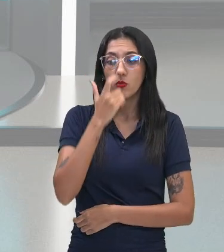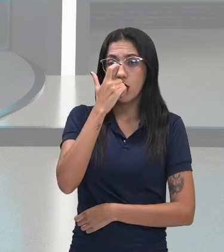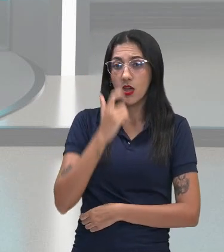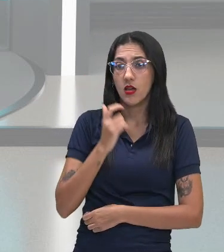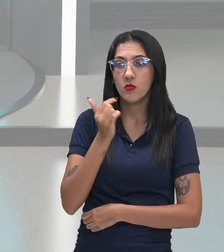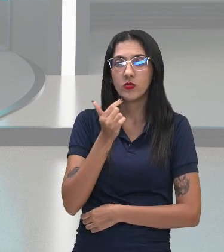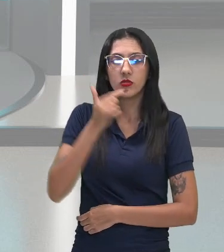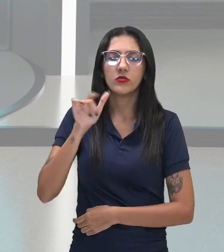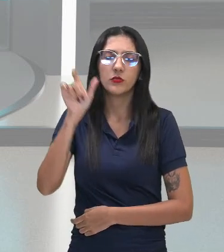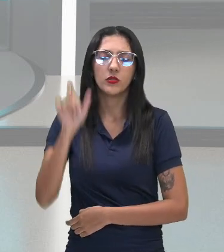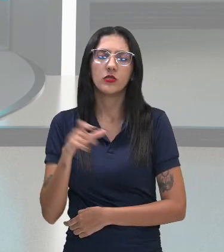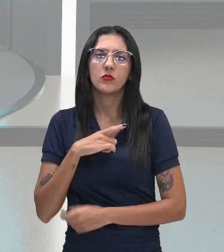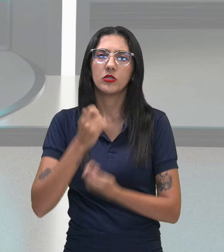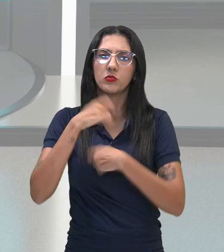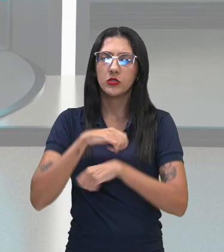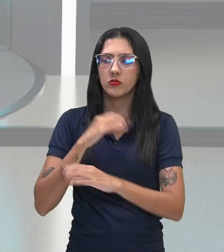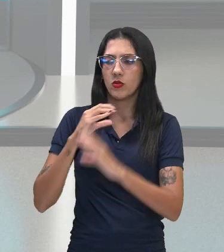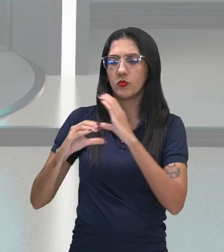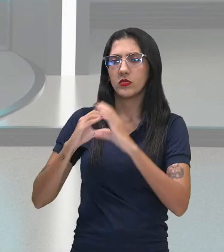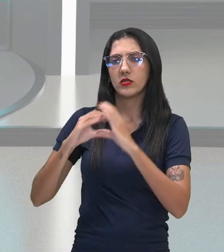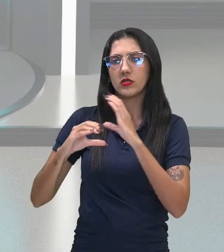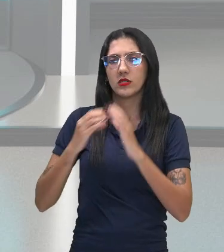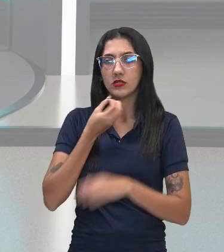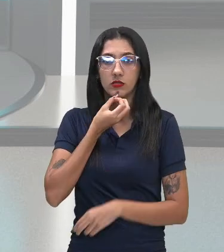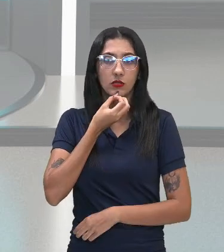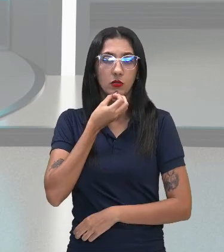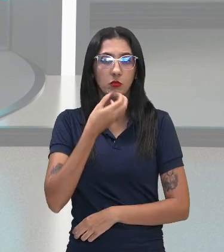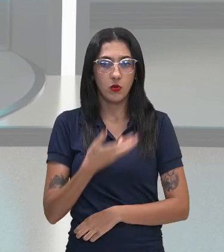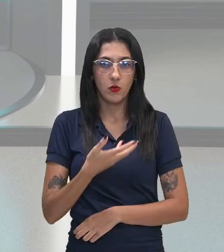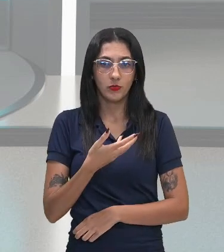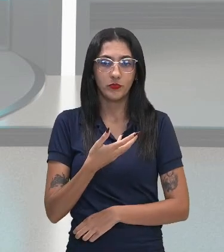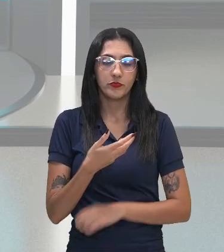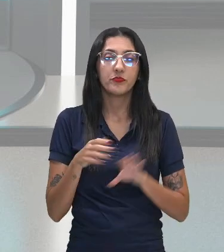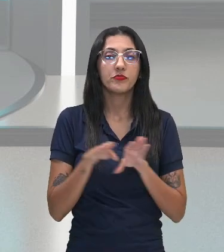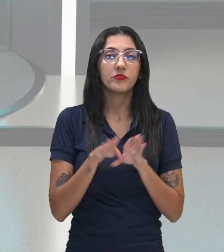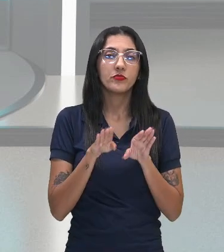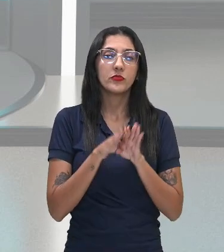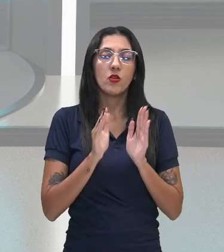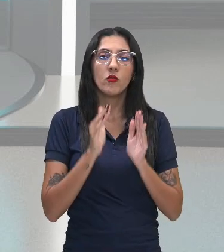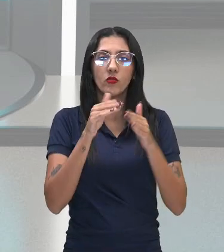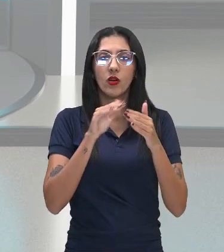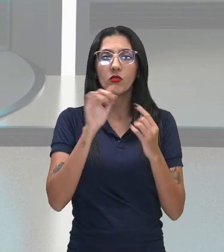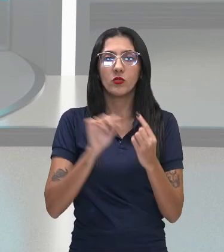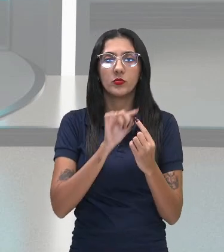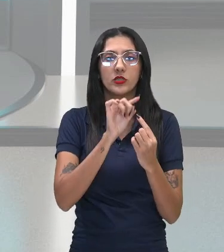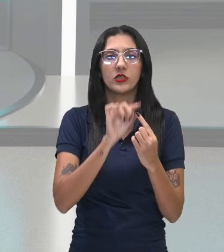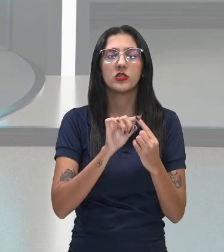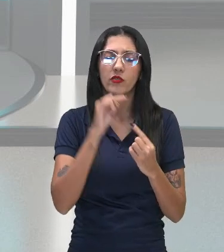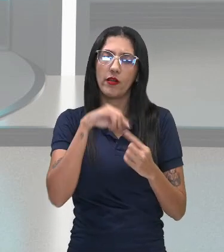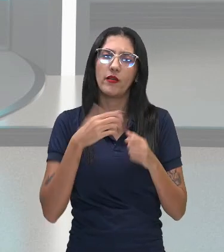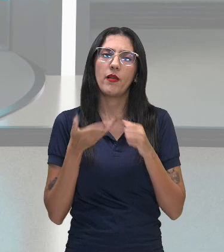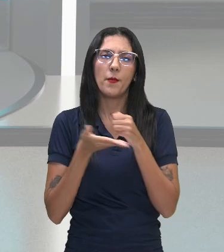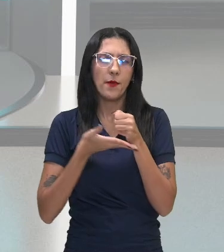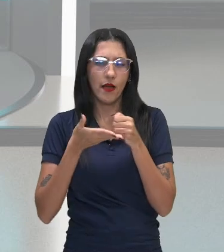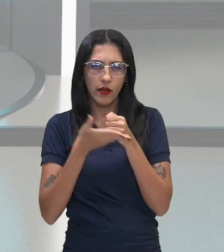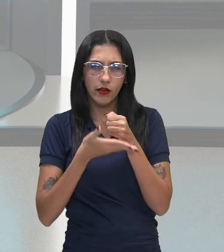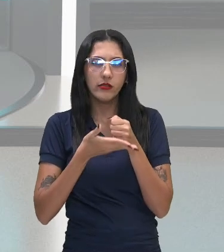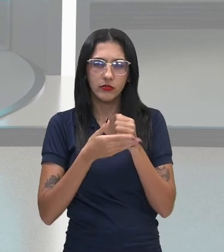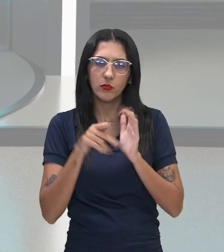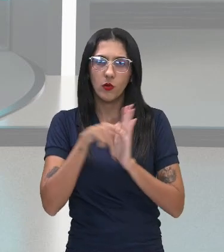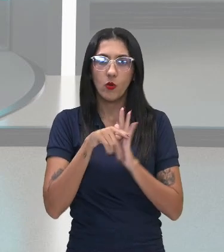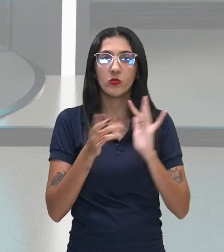haja a comunicação, certo? E a intencionalidade é a base, é um contexto.